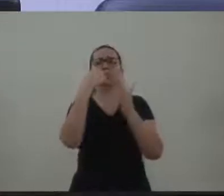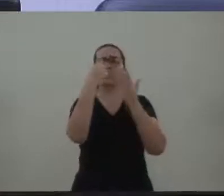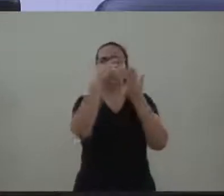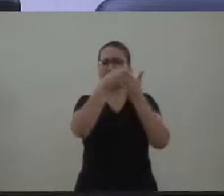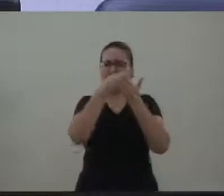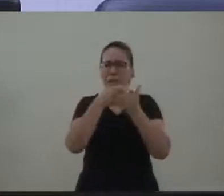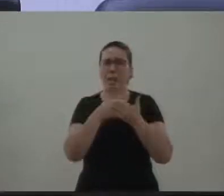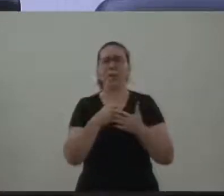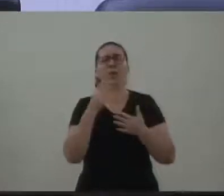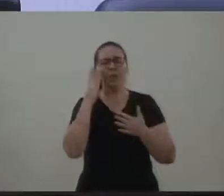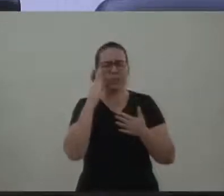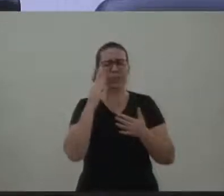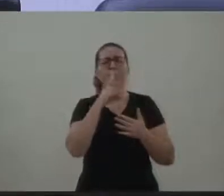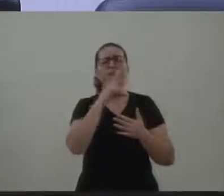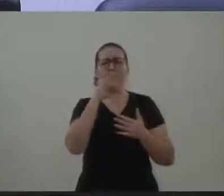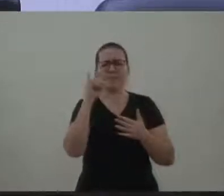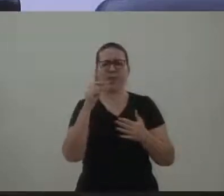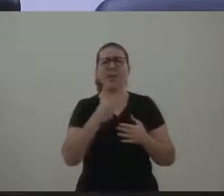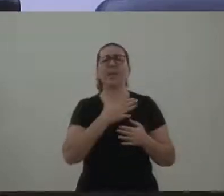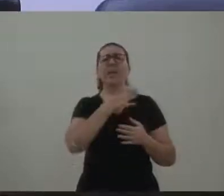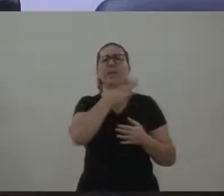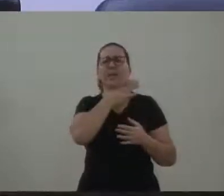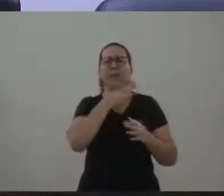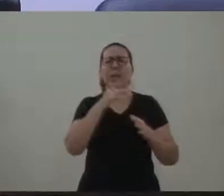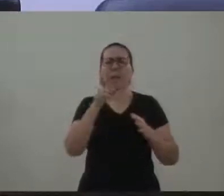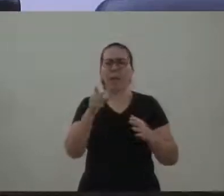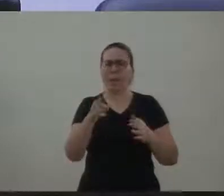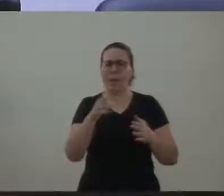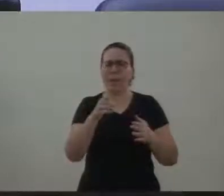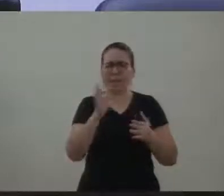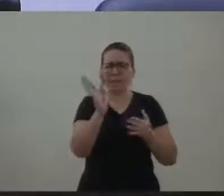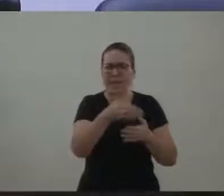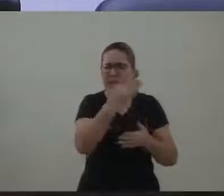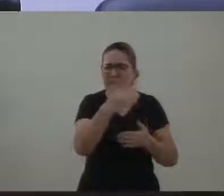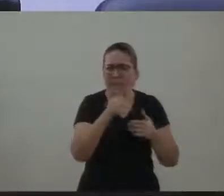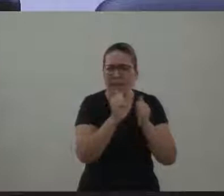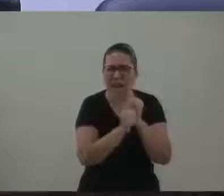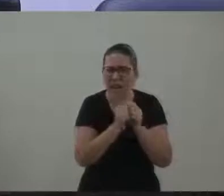Sabemos que nós vamos ter um déficit de 20 milhões, mas não dá para tirar os 20 milhões da merenda.